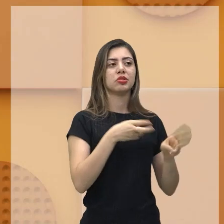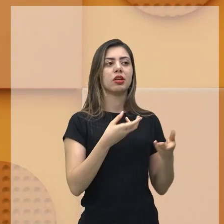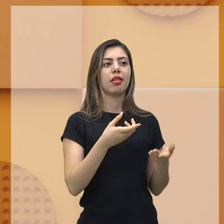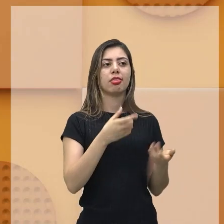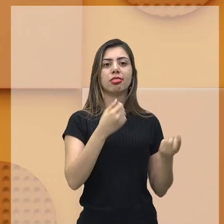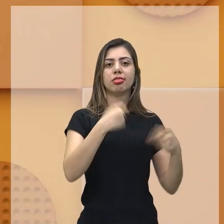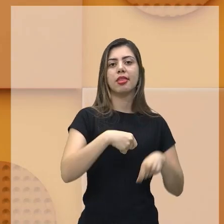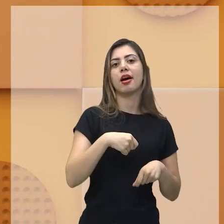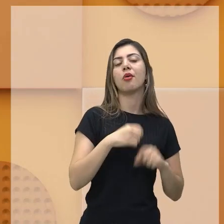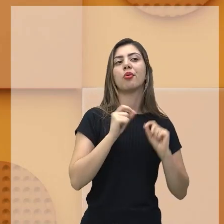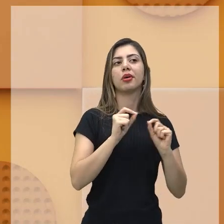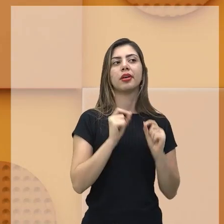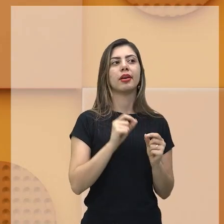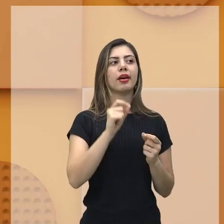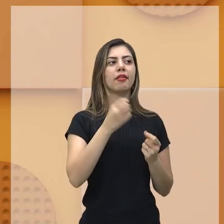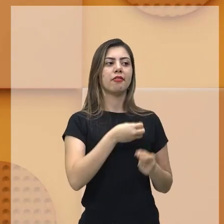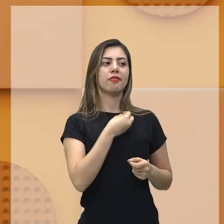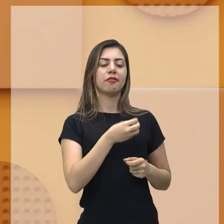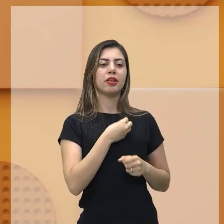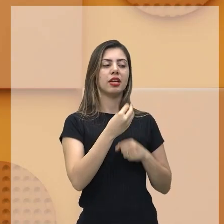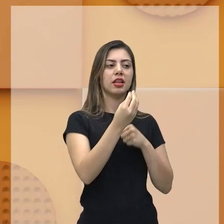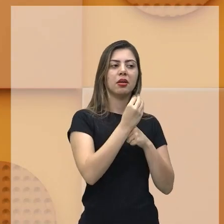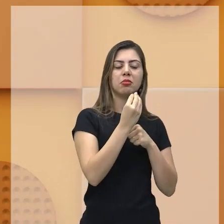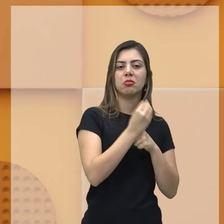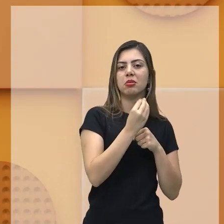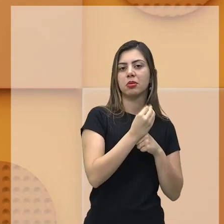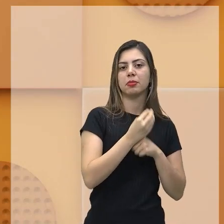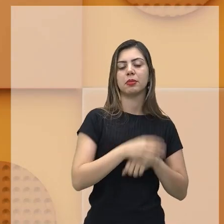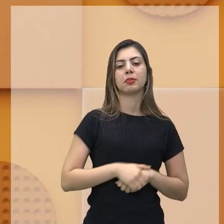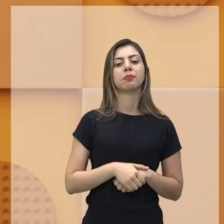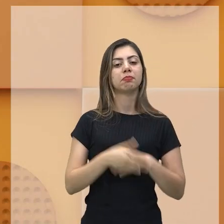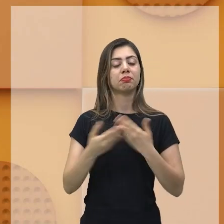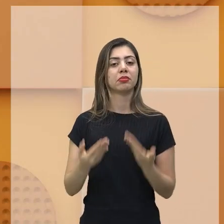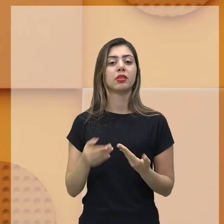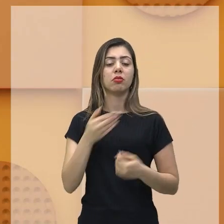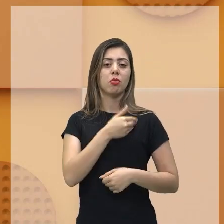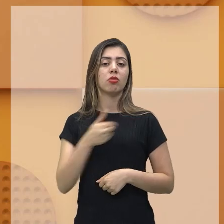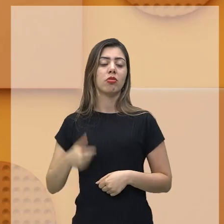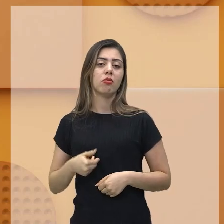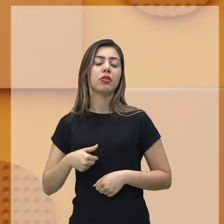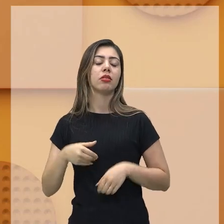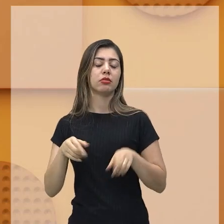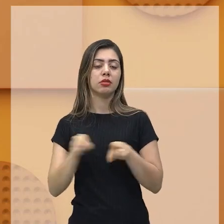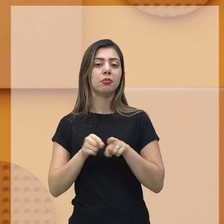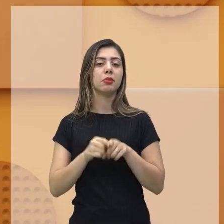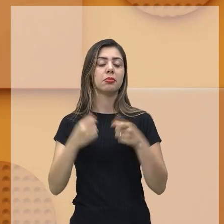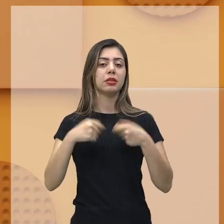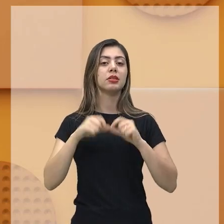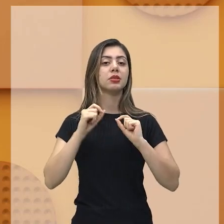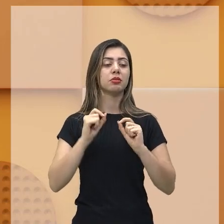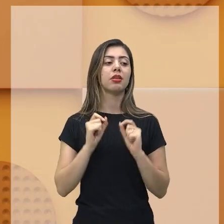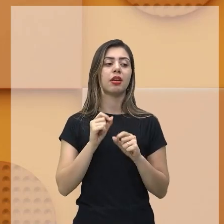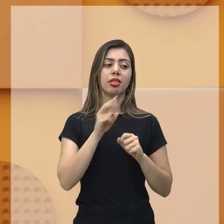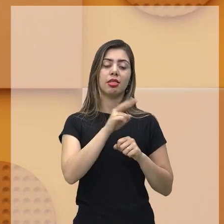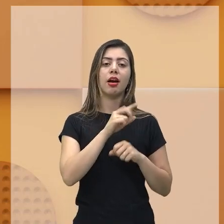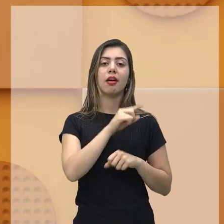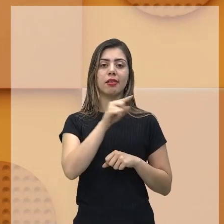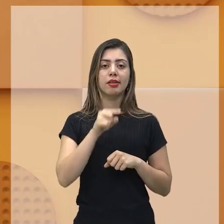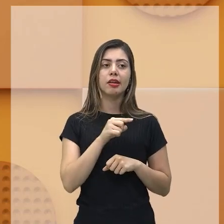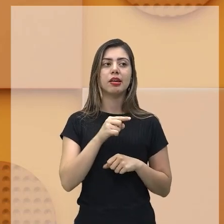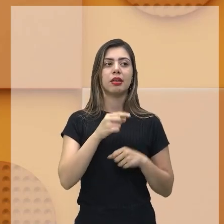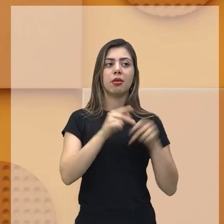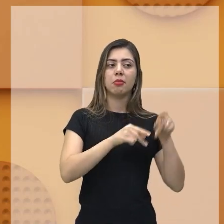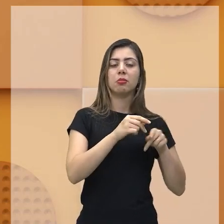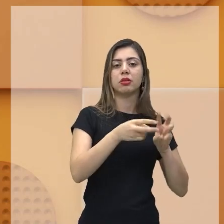tiram a sua sobrevivência. E muitas vezes o Estado também é garantidor da sobrevivência dessas